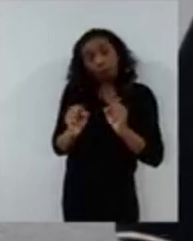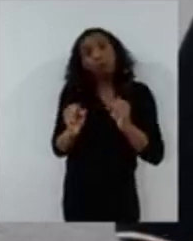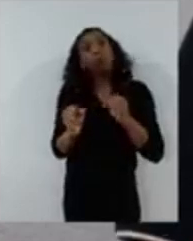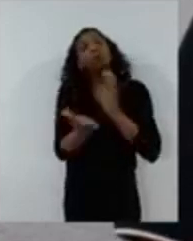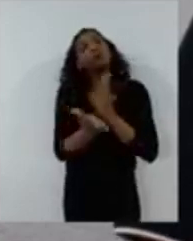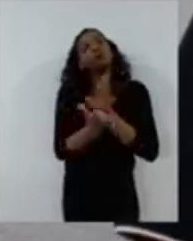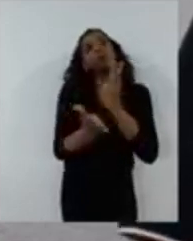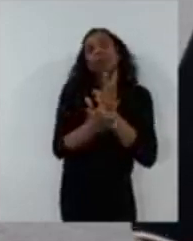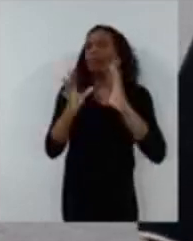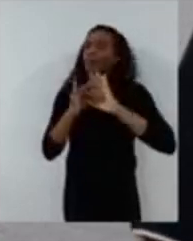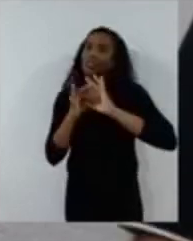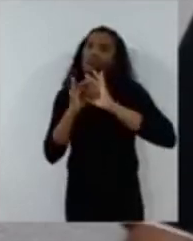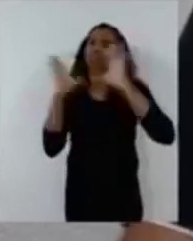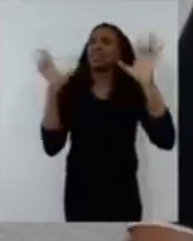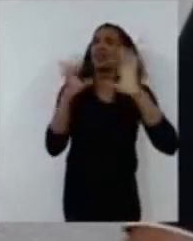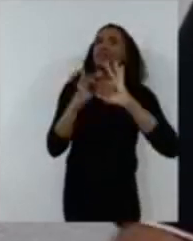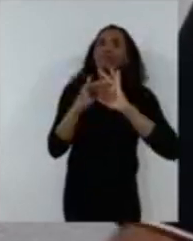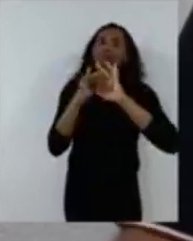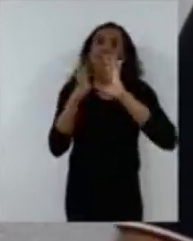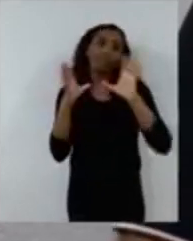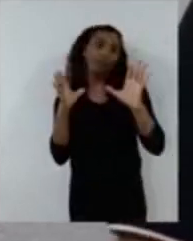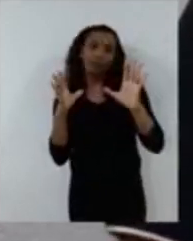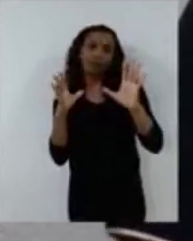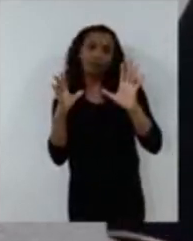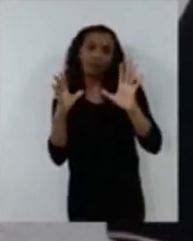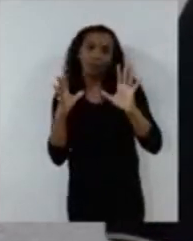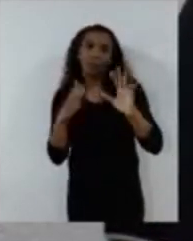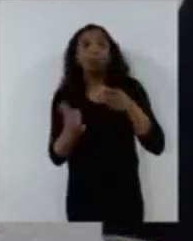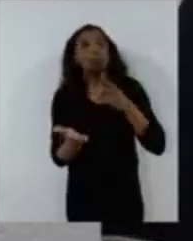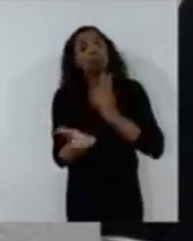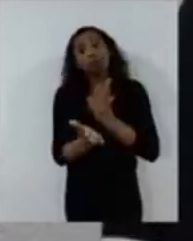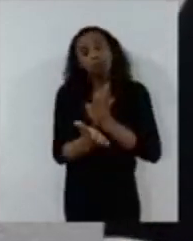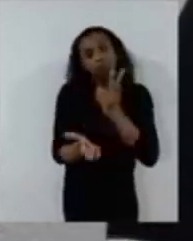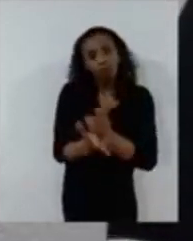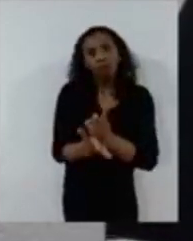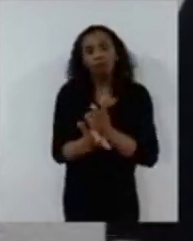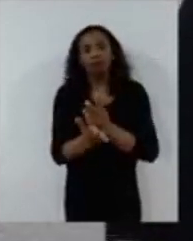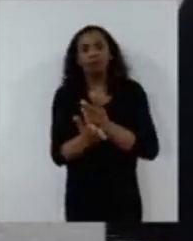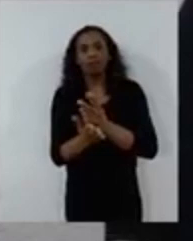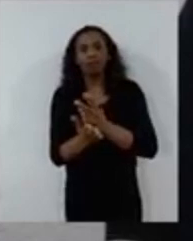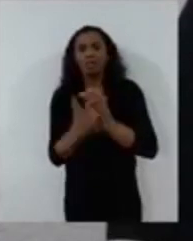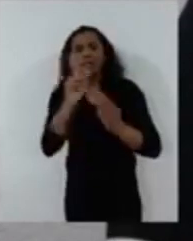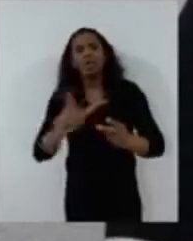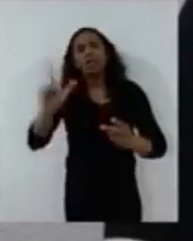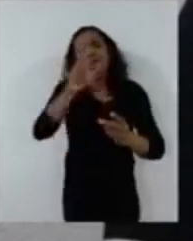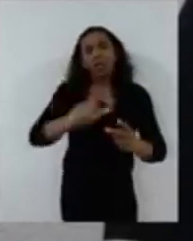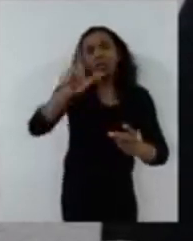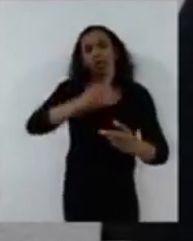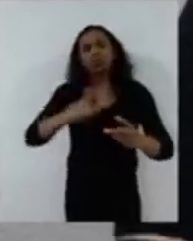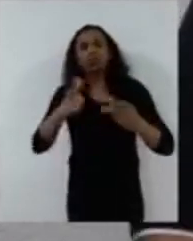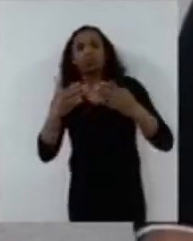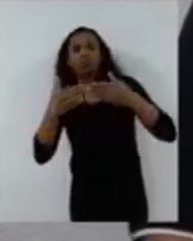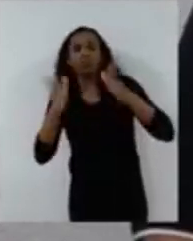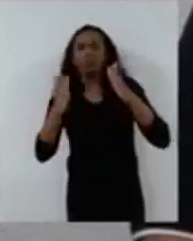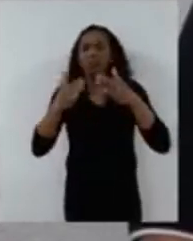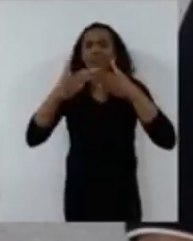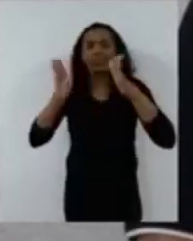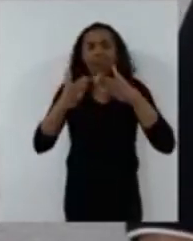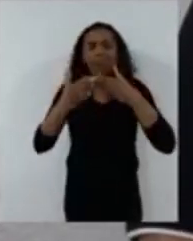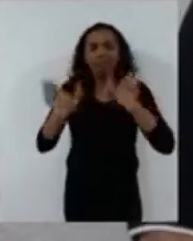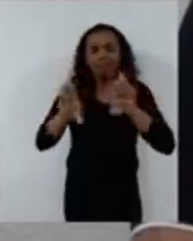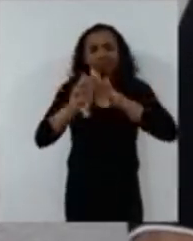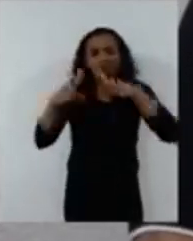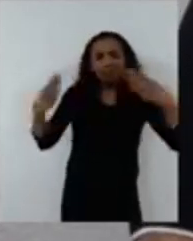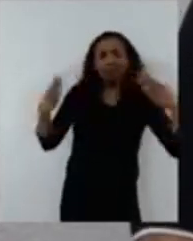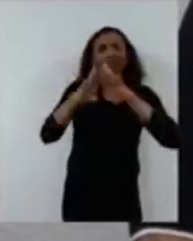tendo, pelo menos que seja parcial, de funcionamento de comércio, e se a gente conseguisse ter nas